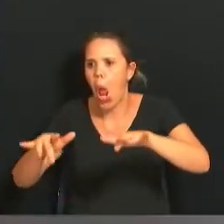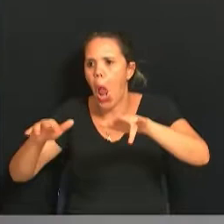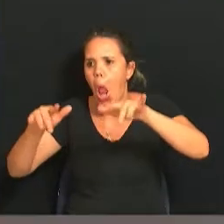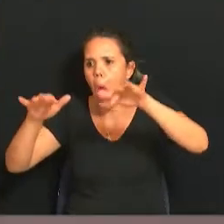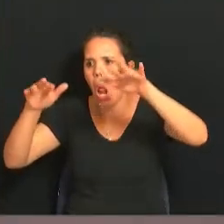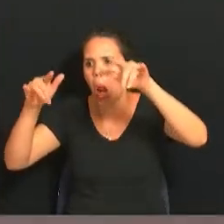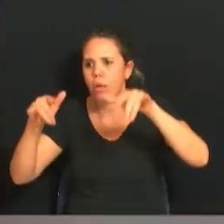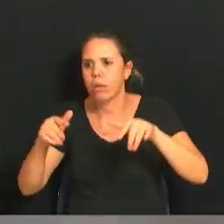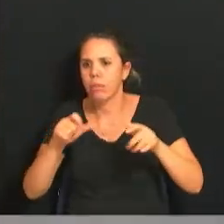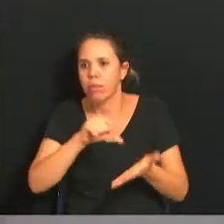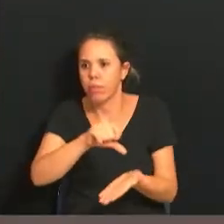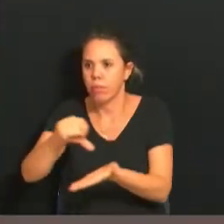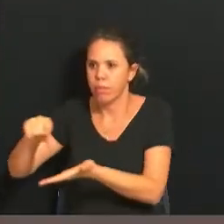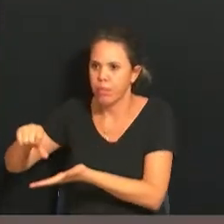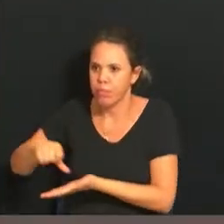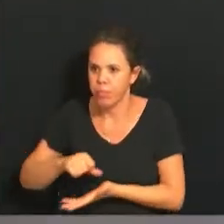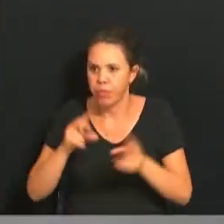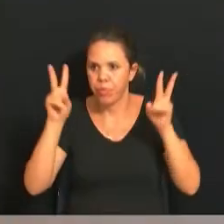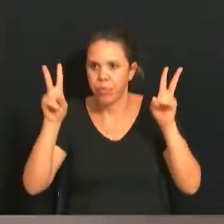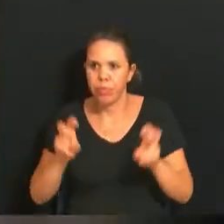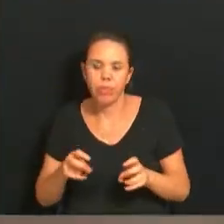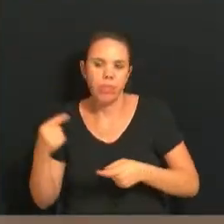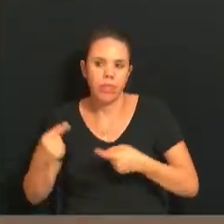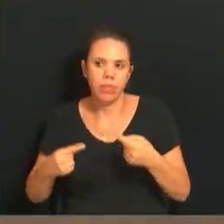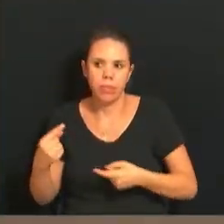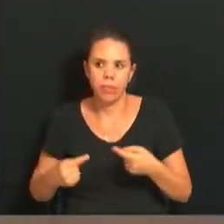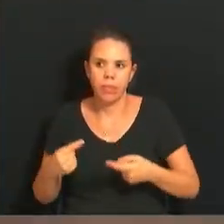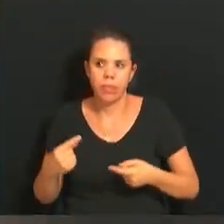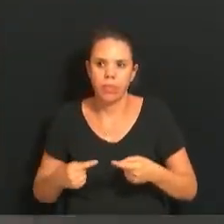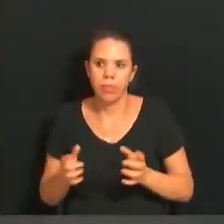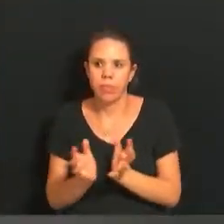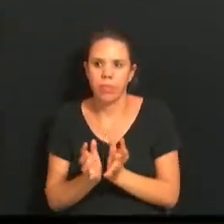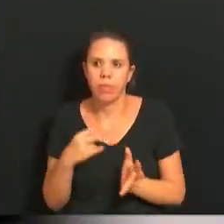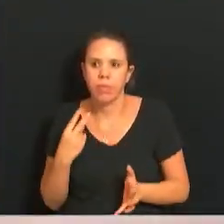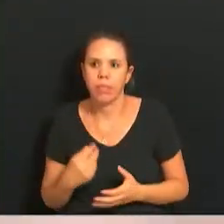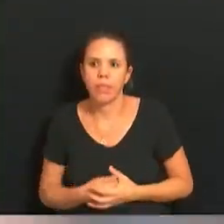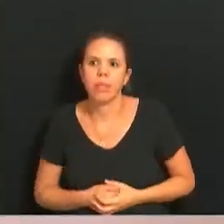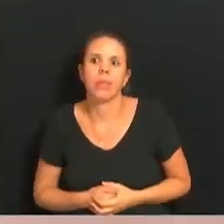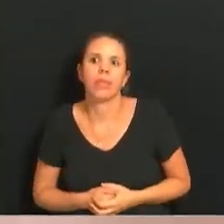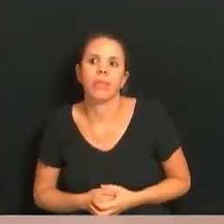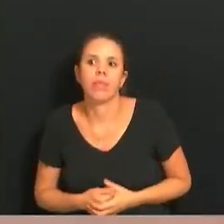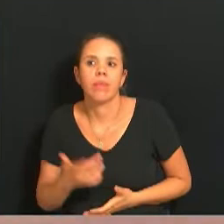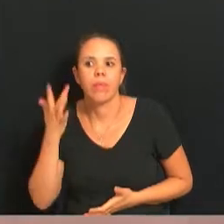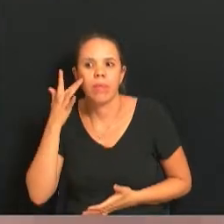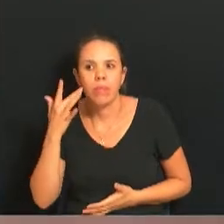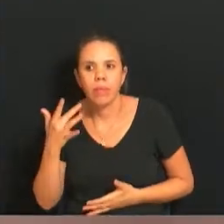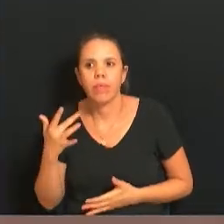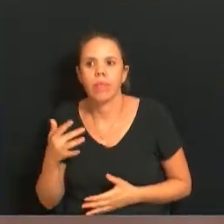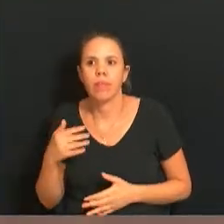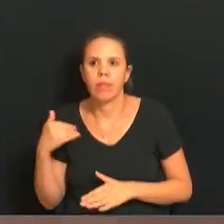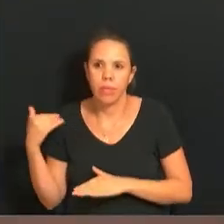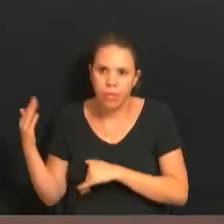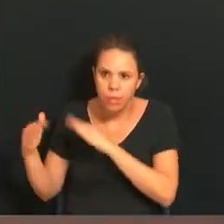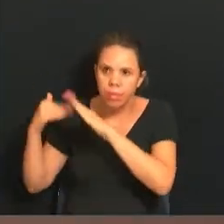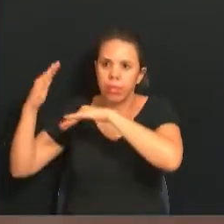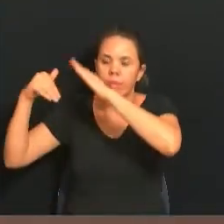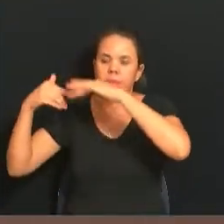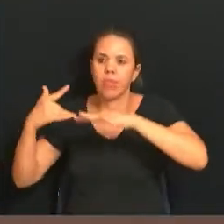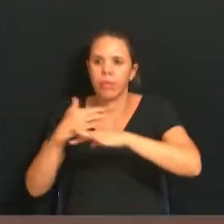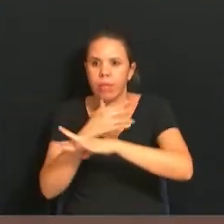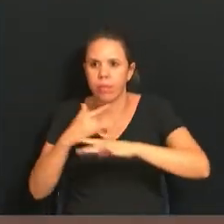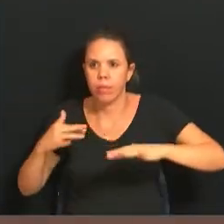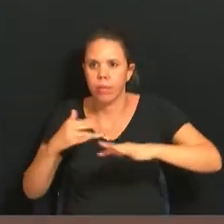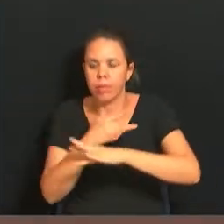na região como assuntos a serem discutidos pela frente parlamentar. Eu acho que no processo do desenvolvimento urbano,